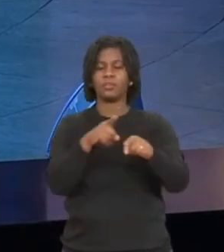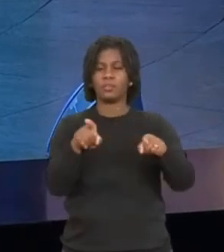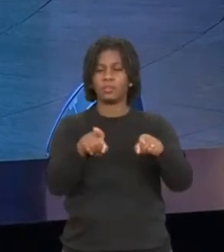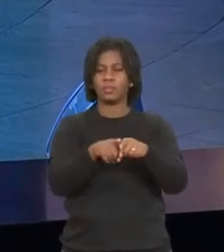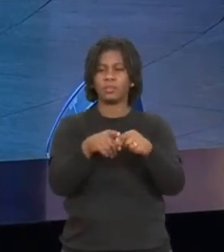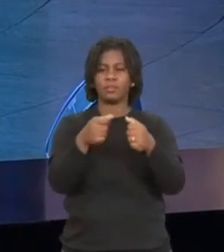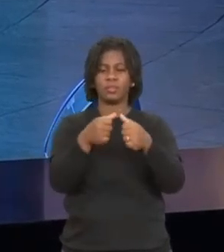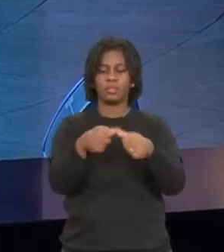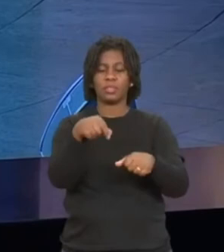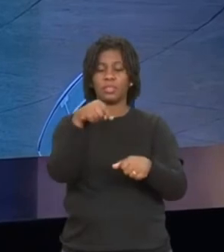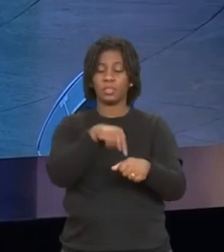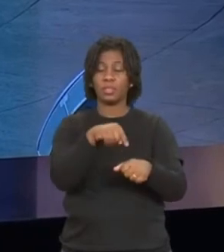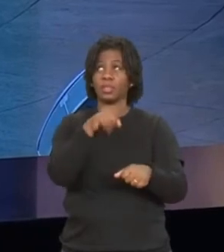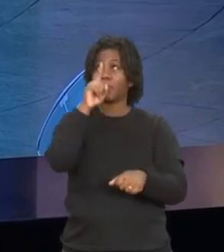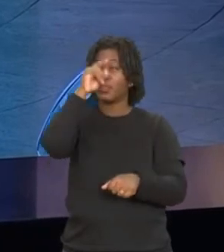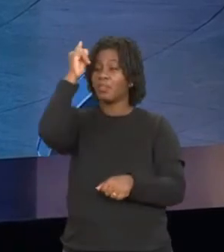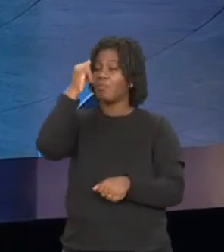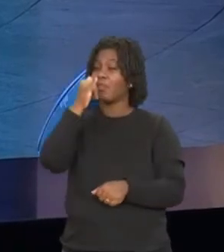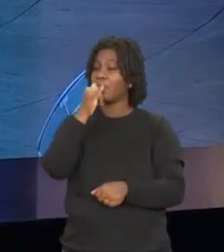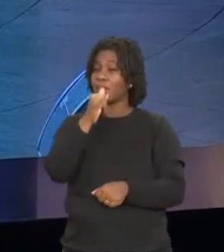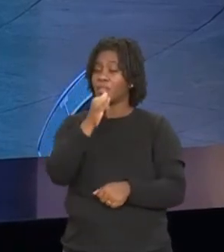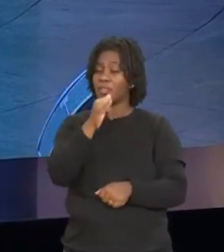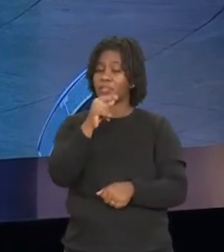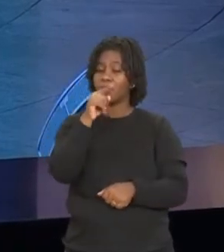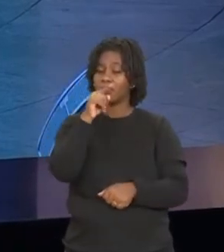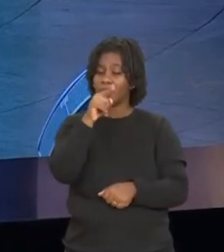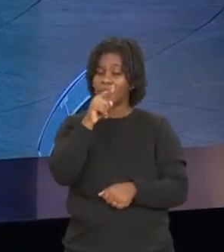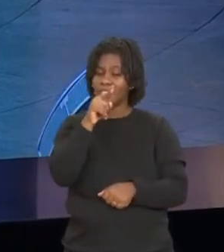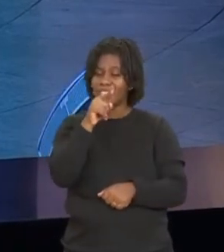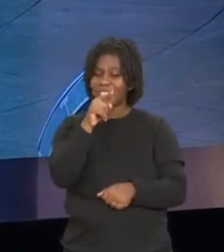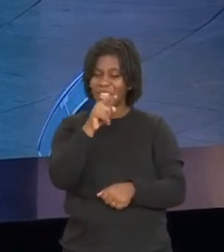e ele está dizendo para você: não se chamarás mais